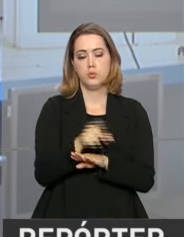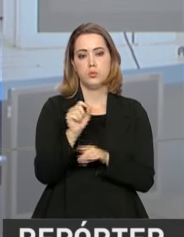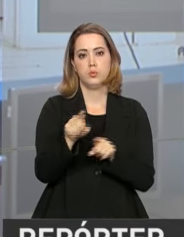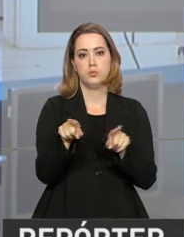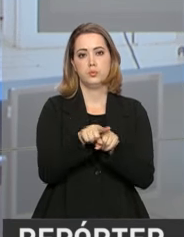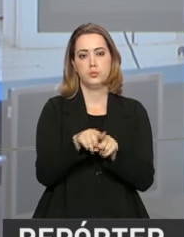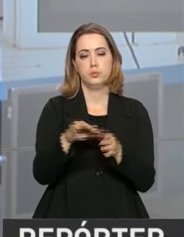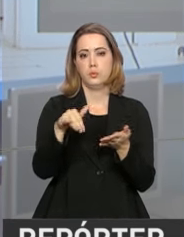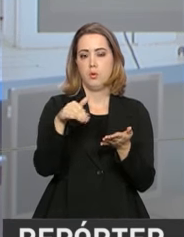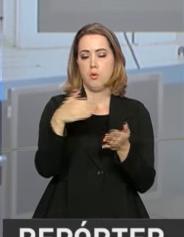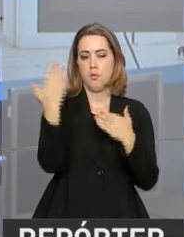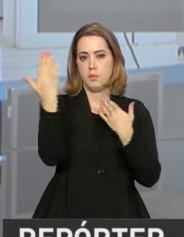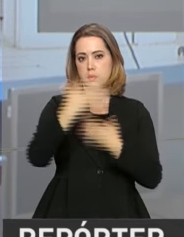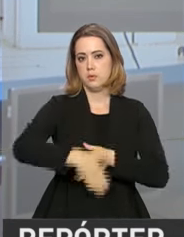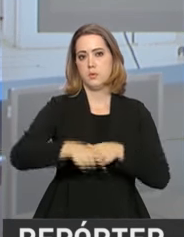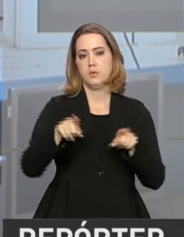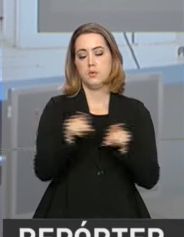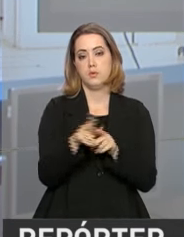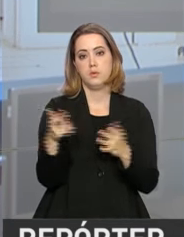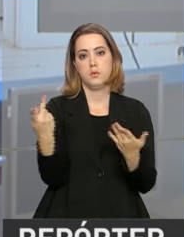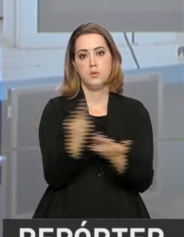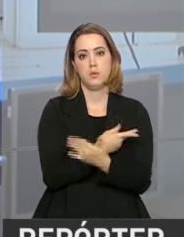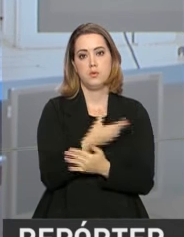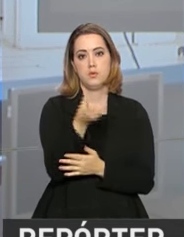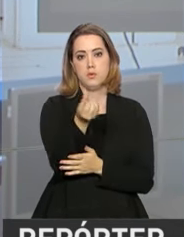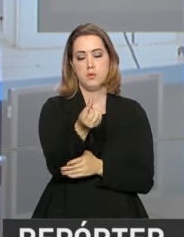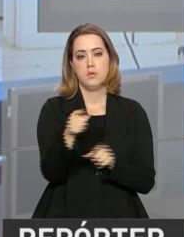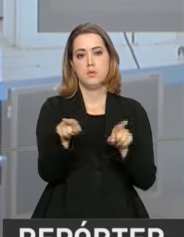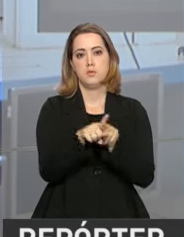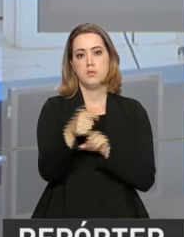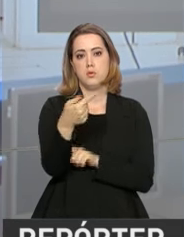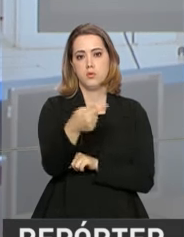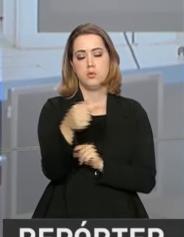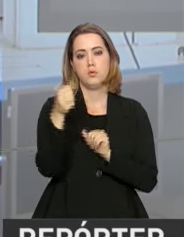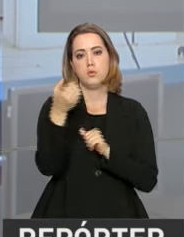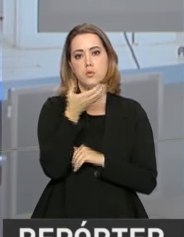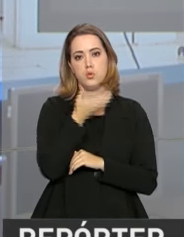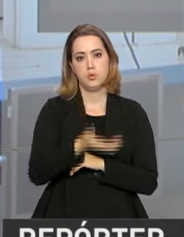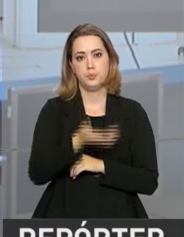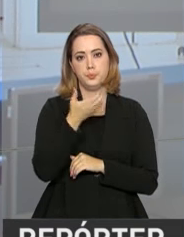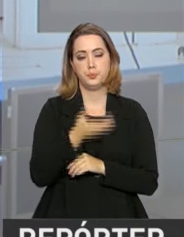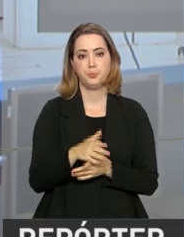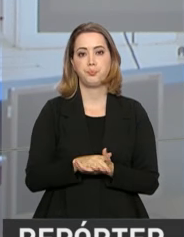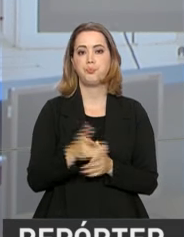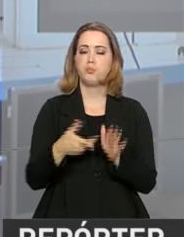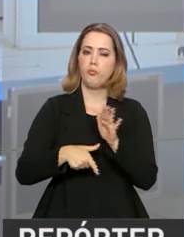de outubro. As provas serão realizadas nos dias 6 e 7 de dezembro.